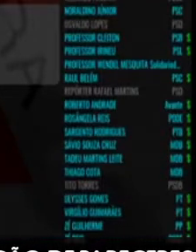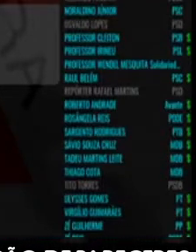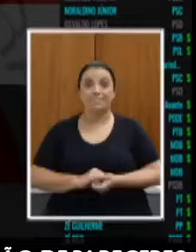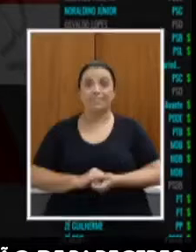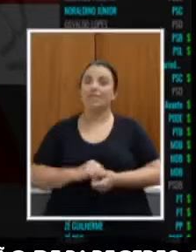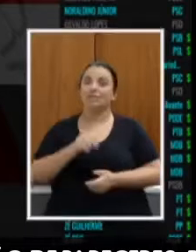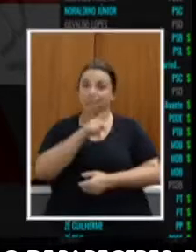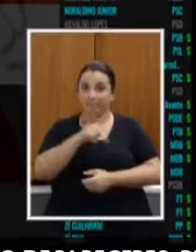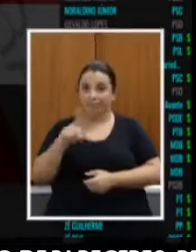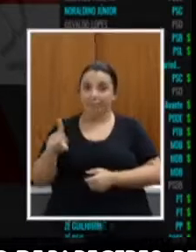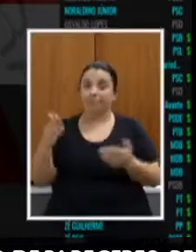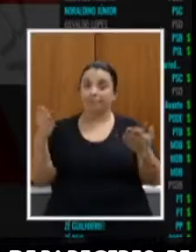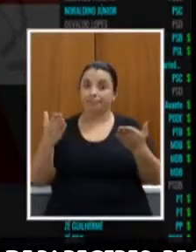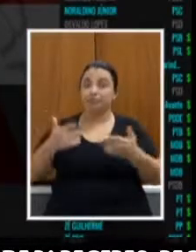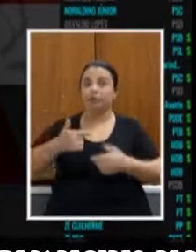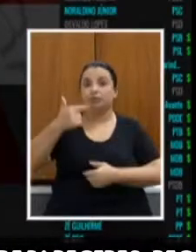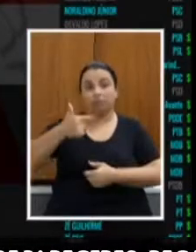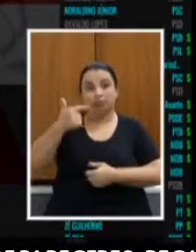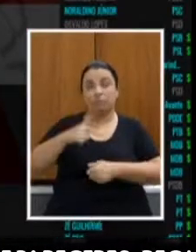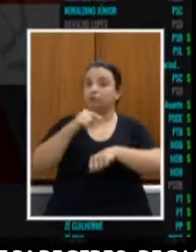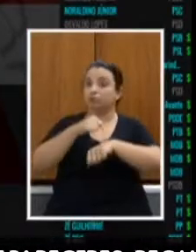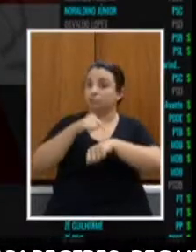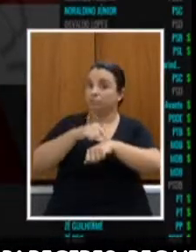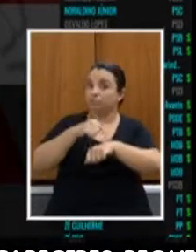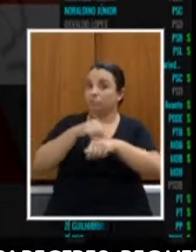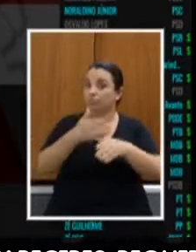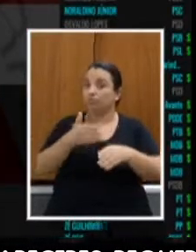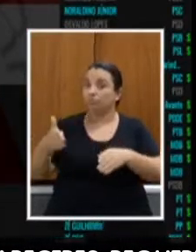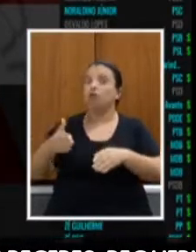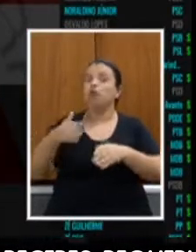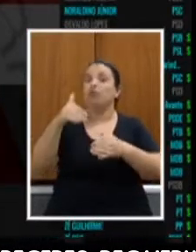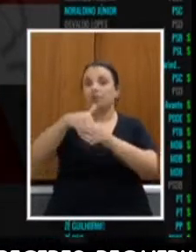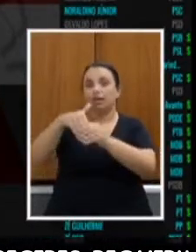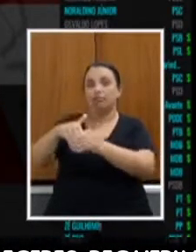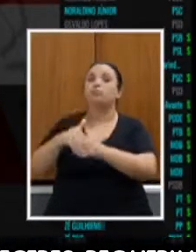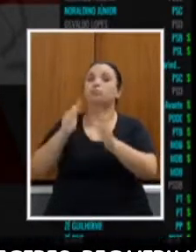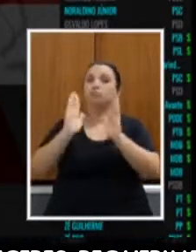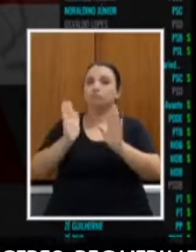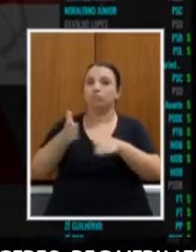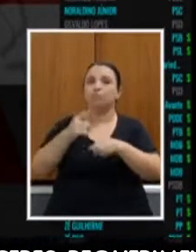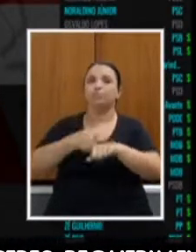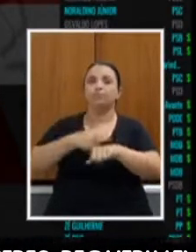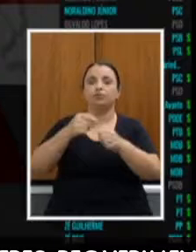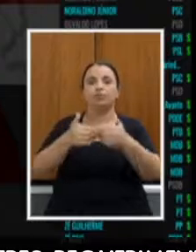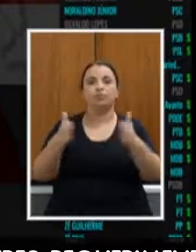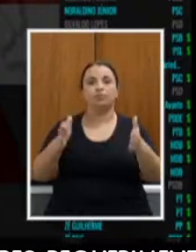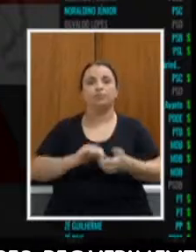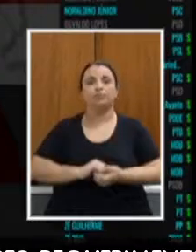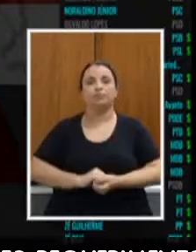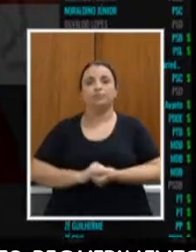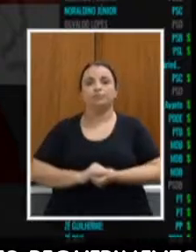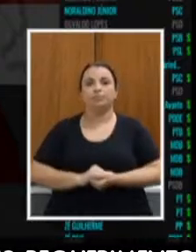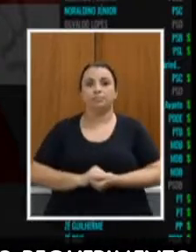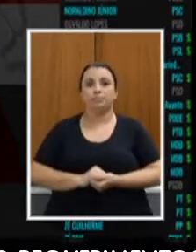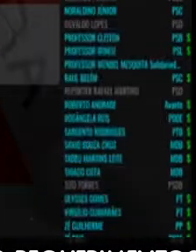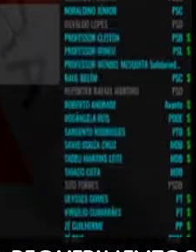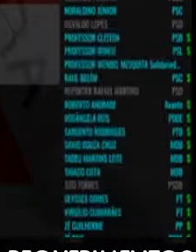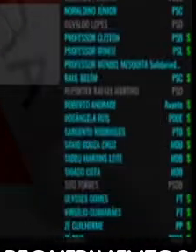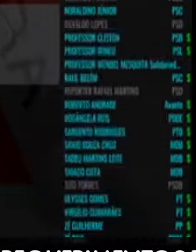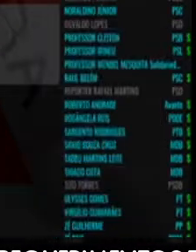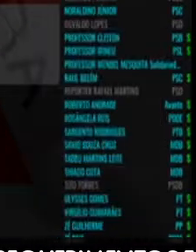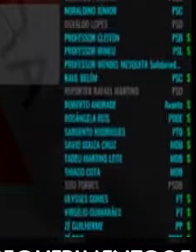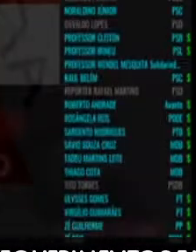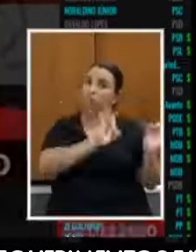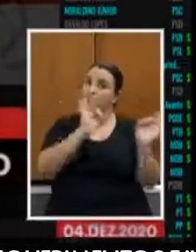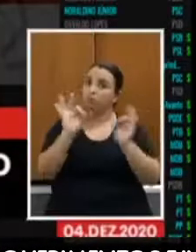A presidência vai proceder à segunda chamada de votação. Em votação. Você